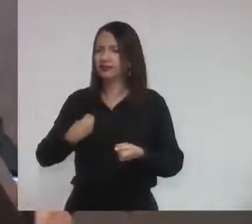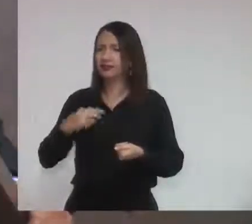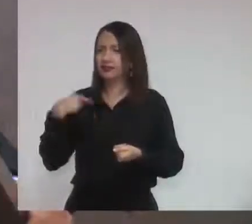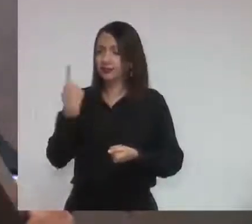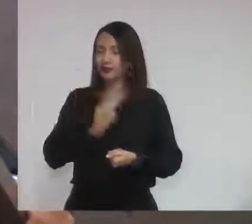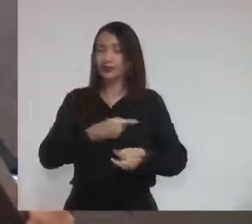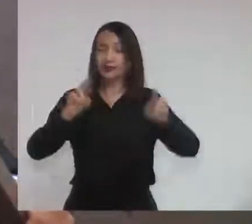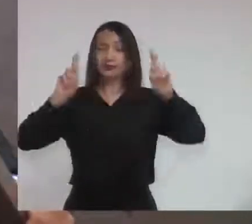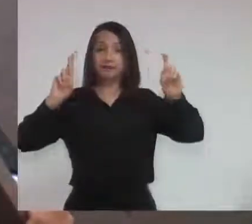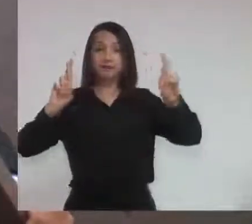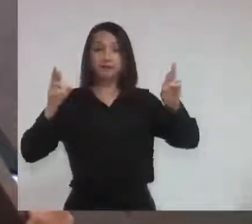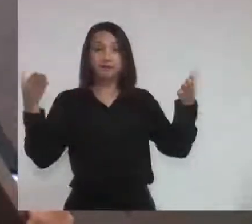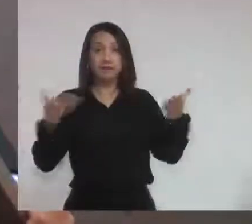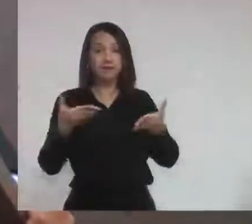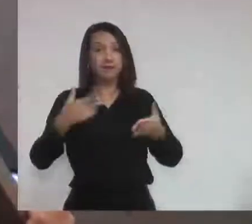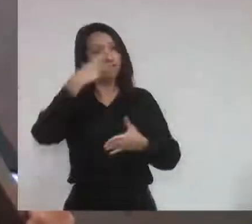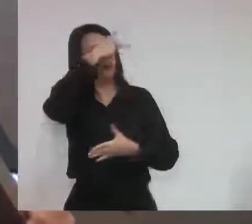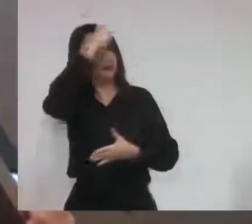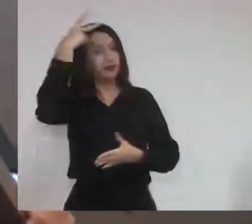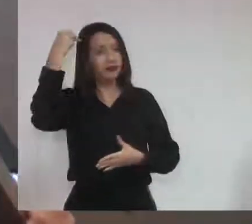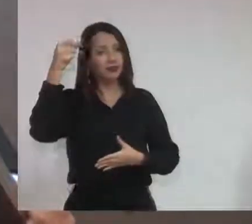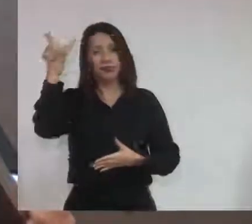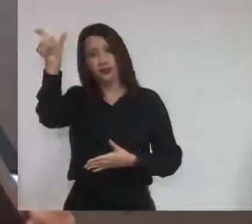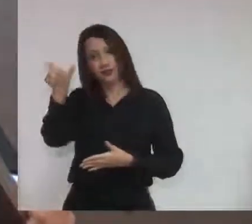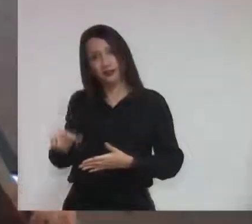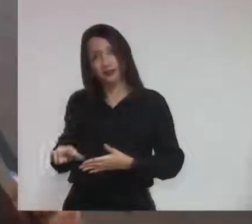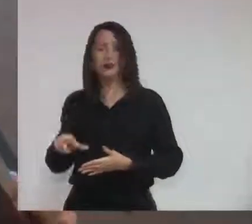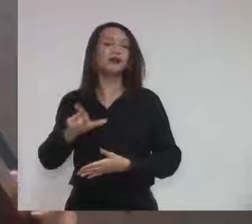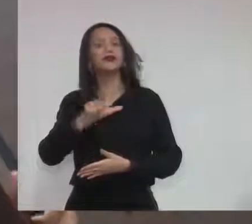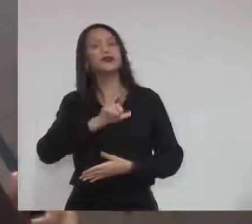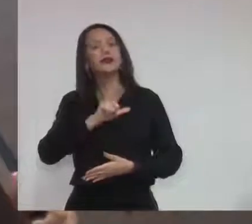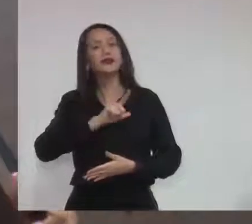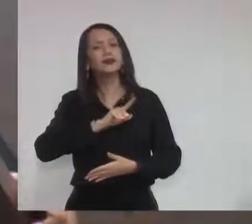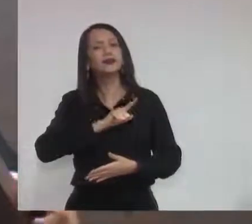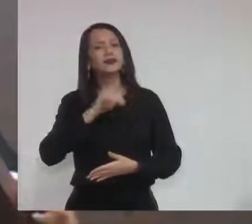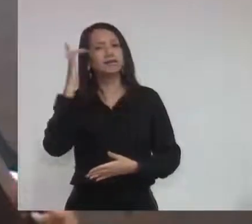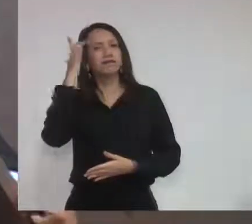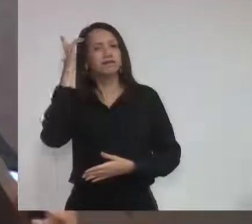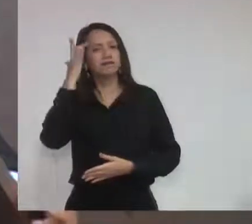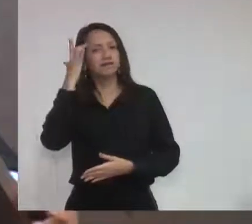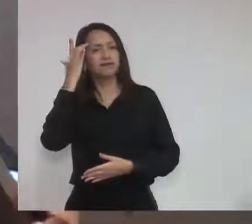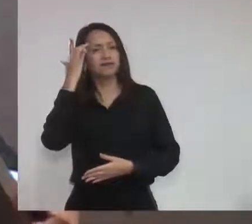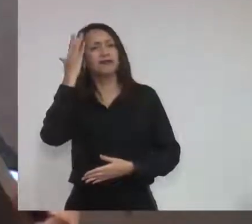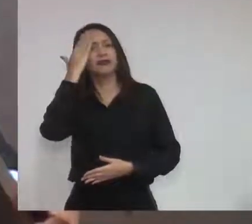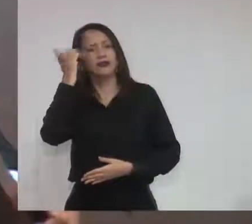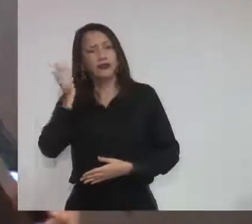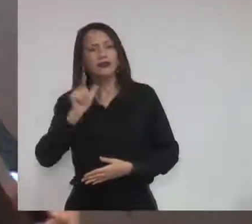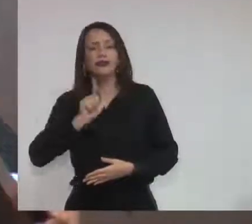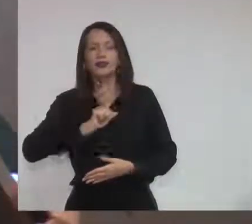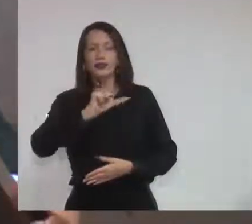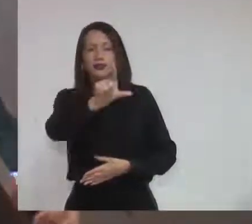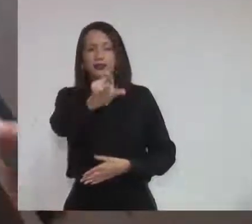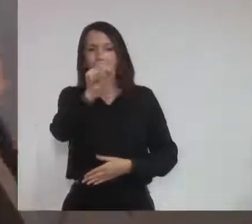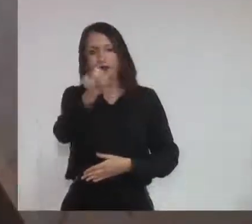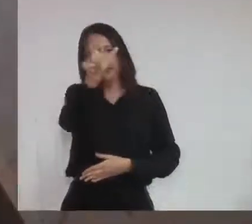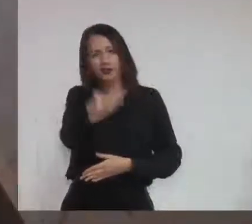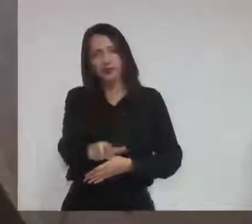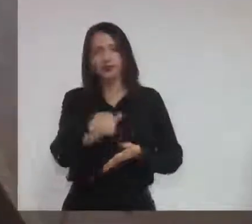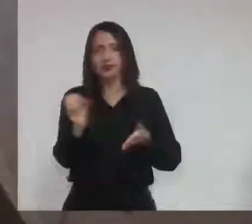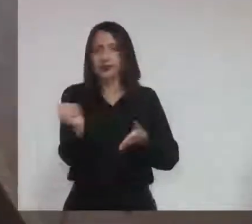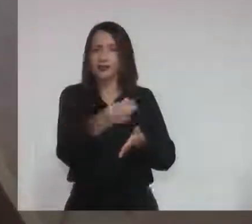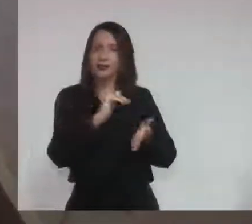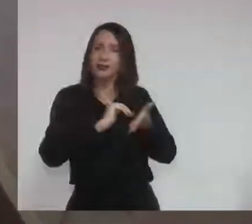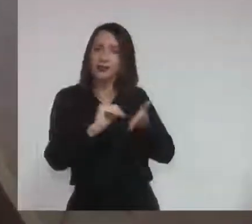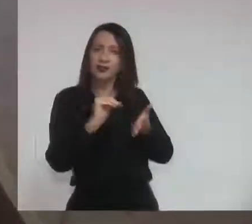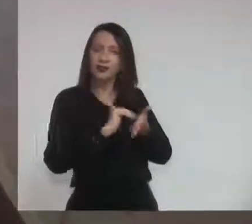espera agora é que o prefeito tenha muita sensatez, muita lucidez ao escolher um novo secretário, que, na